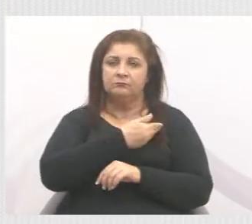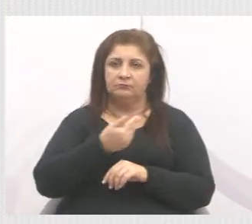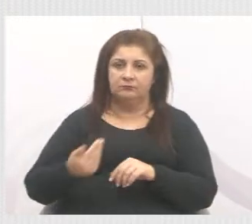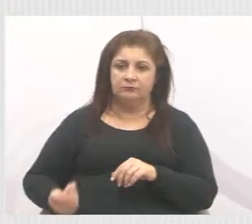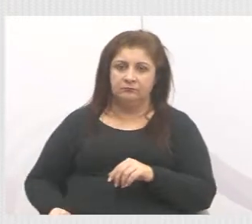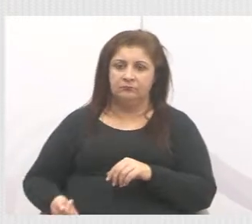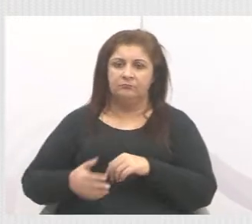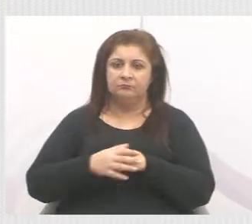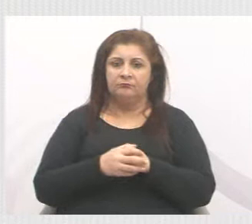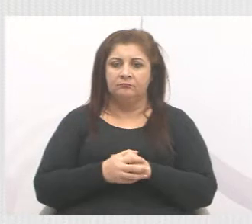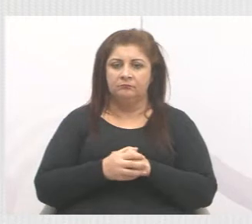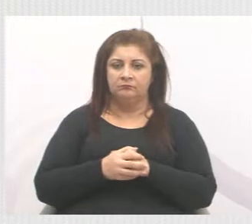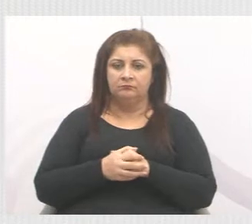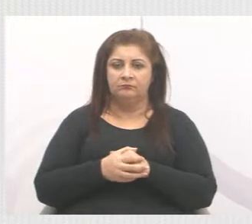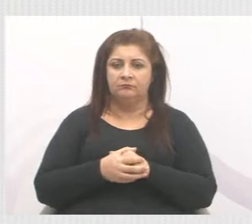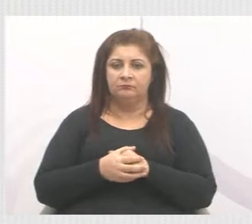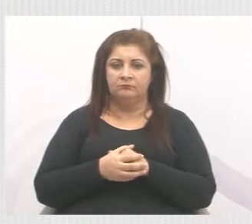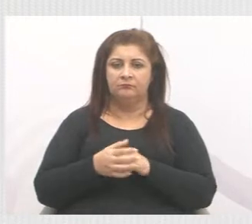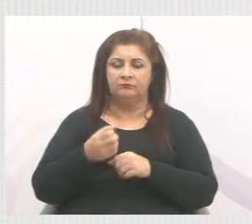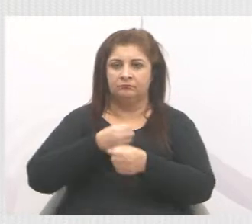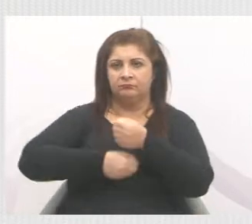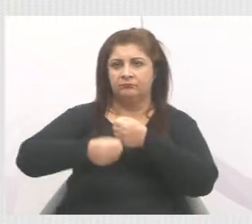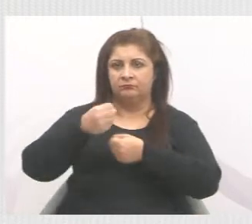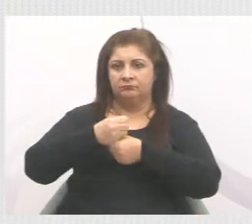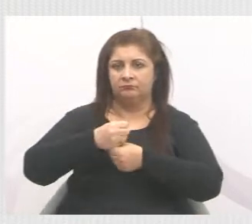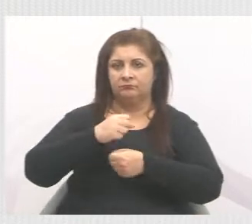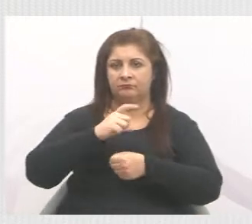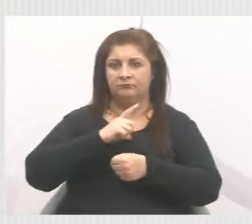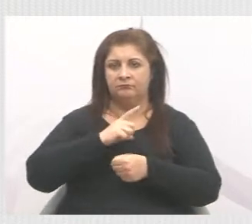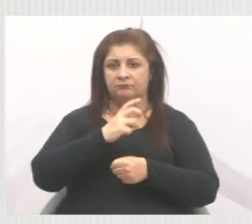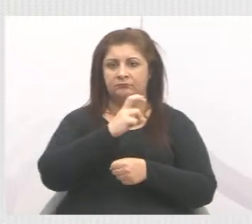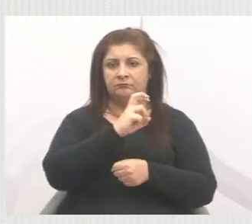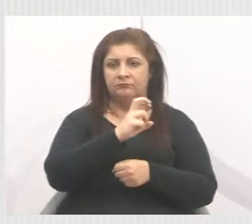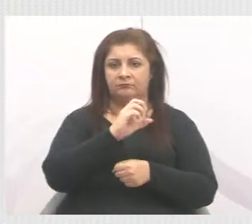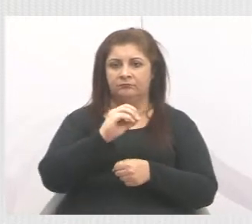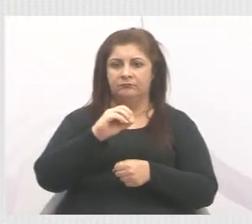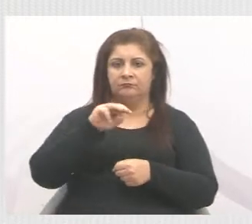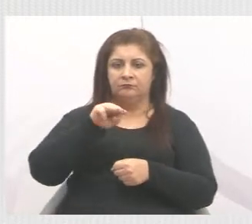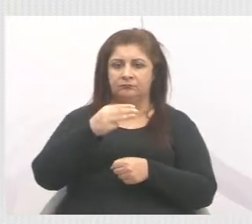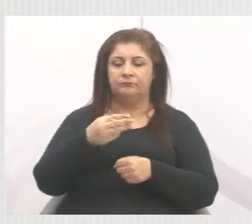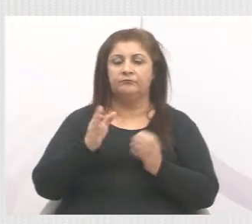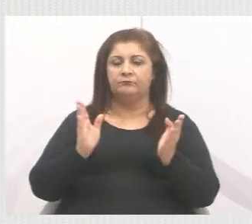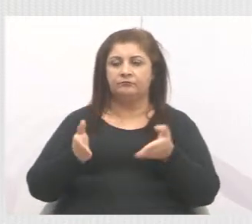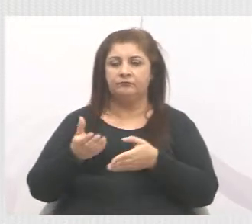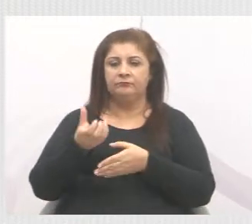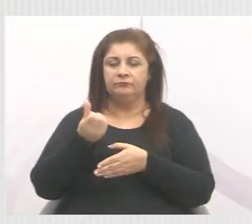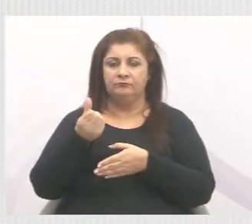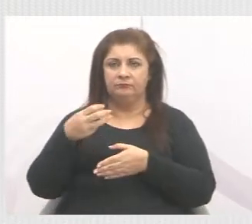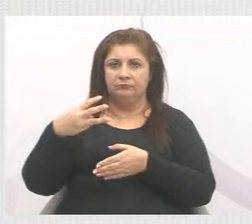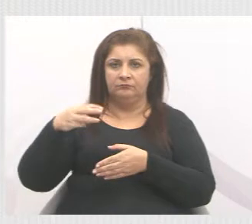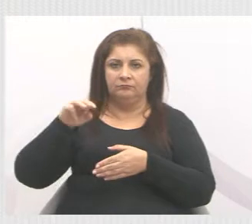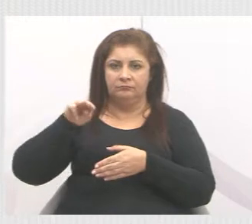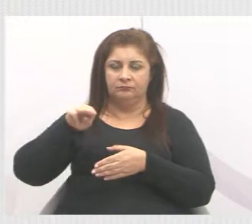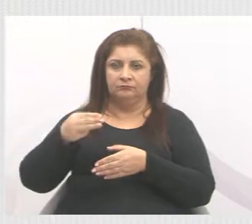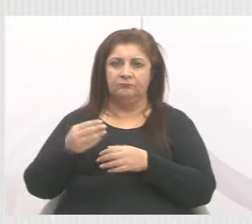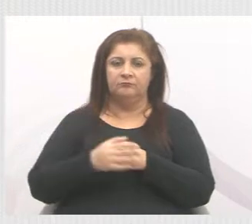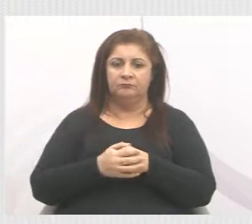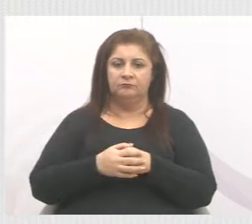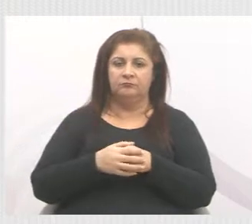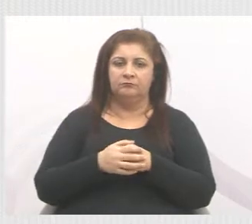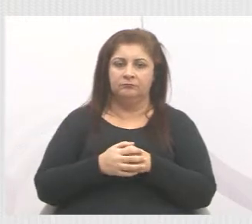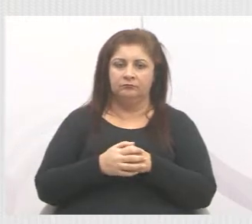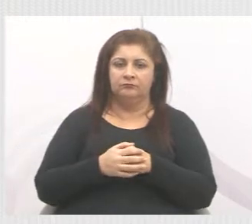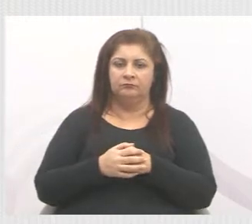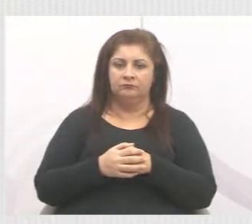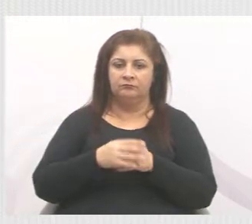acréscimo, no último ano foram 50 milhões, agora a gente está com 63 milhões, E a gente tem aqui a drenagem do Córrego Seco,